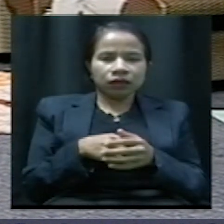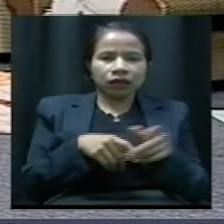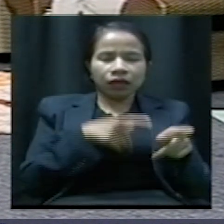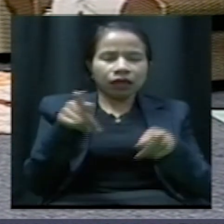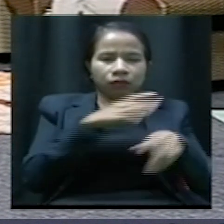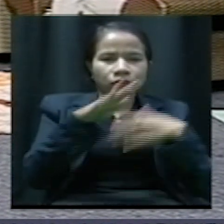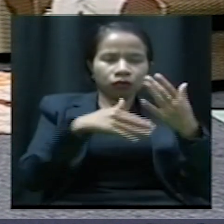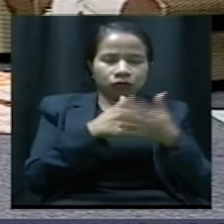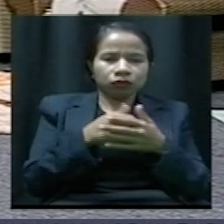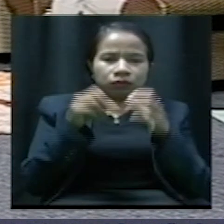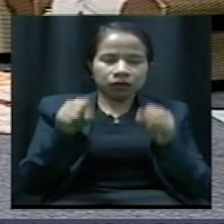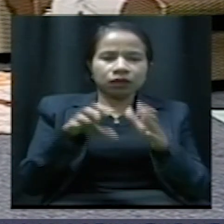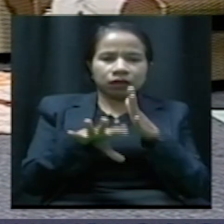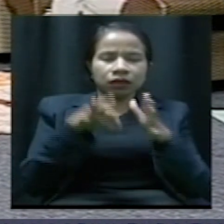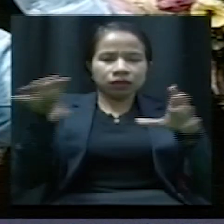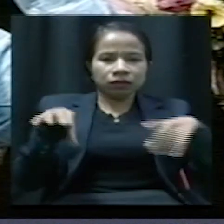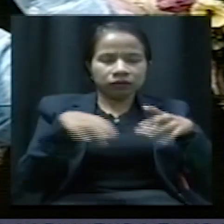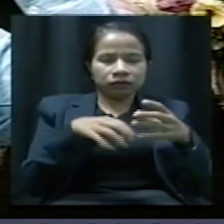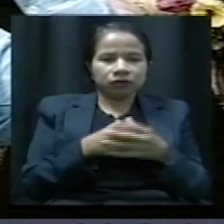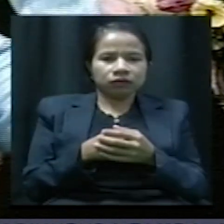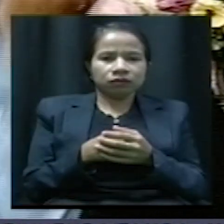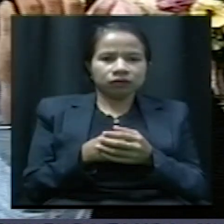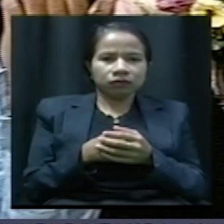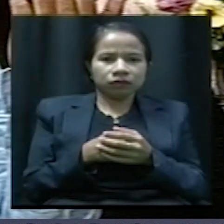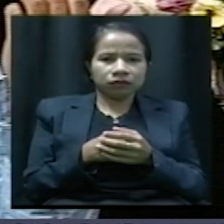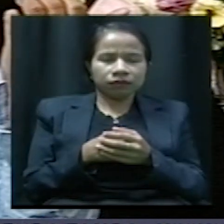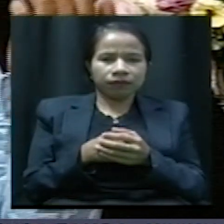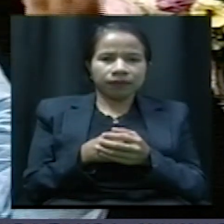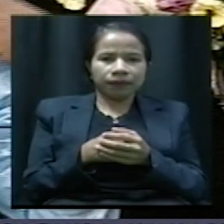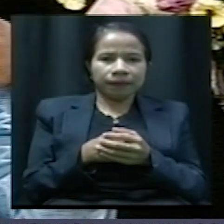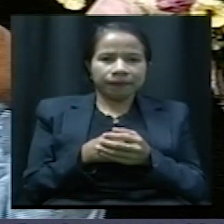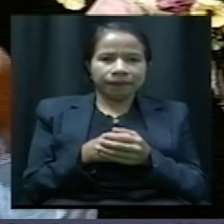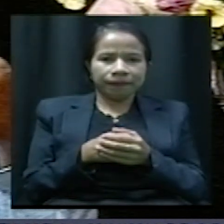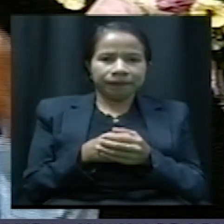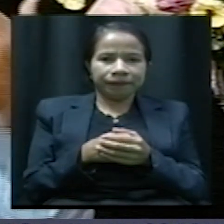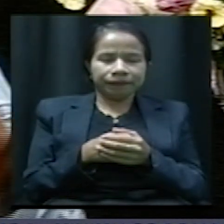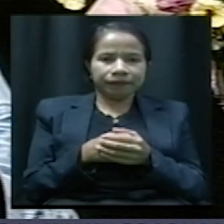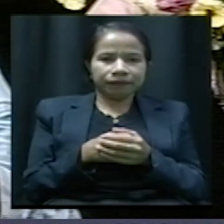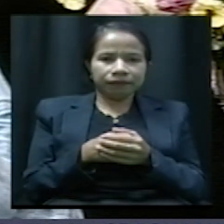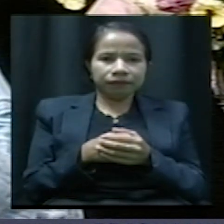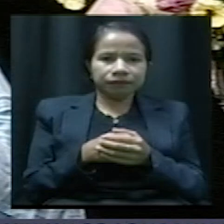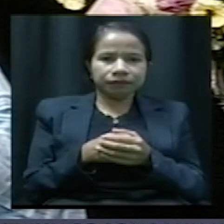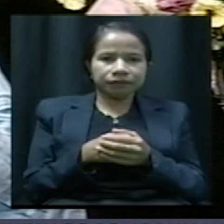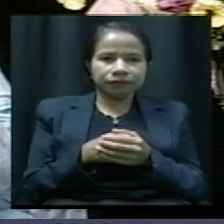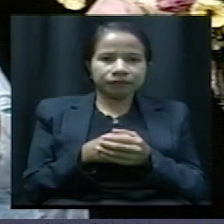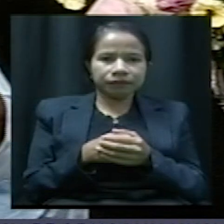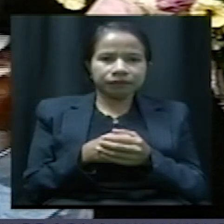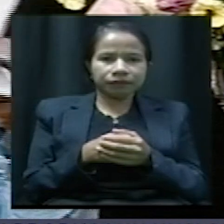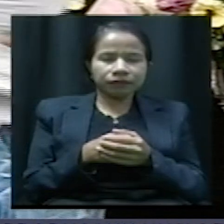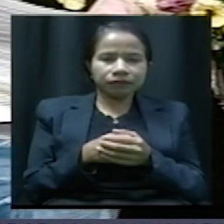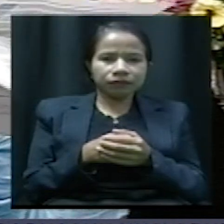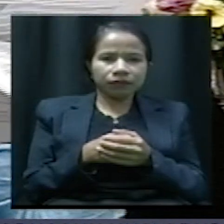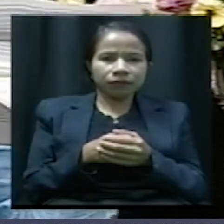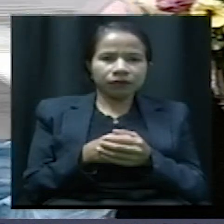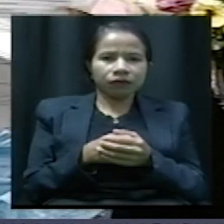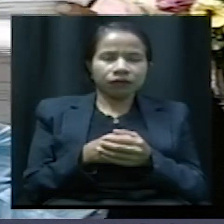belhetan serviço aí mo sare hamos kono ba código labor national labor code ne nebe mas outro